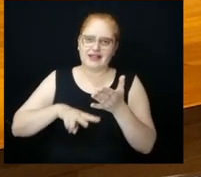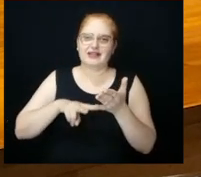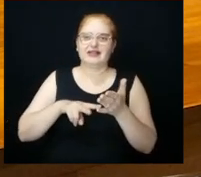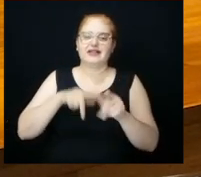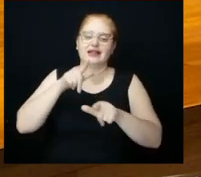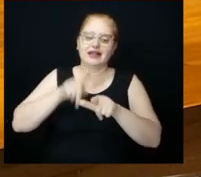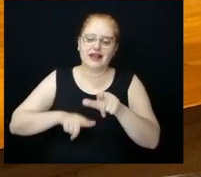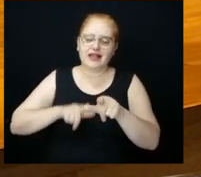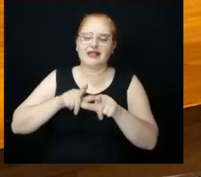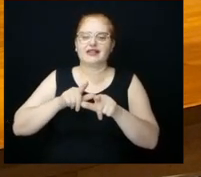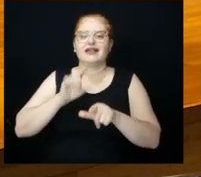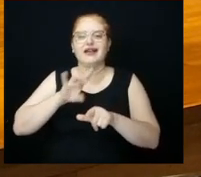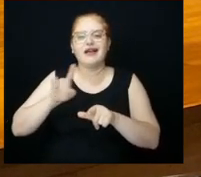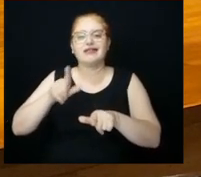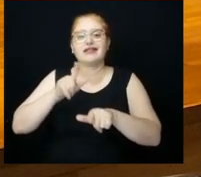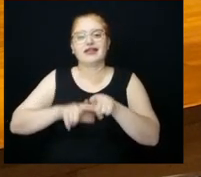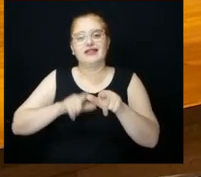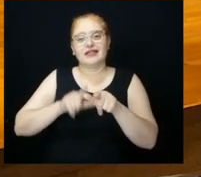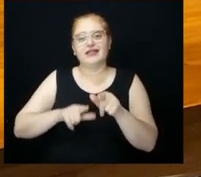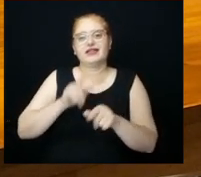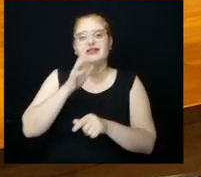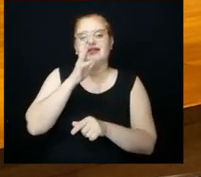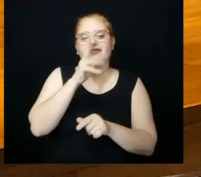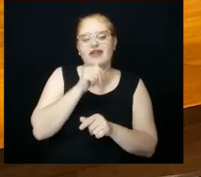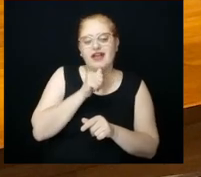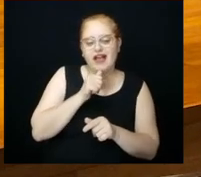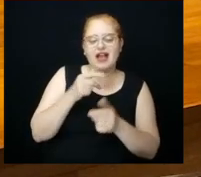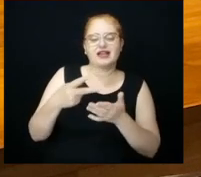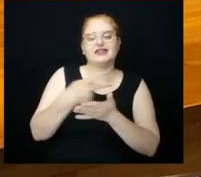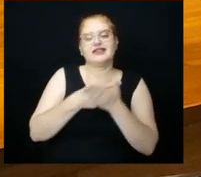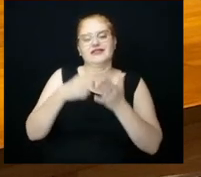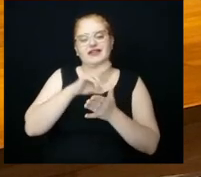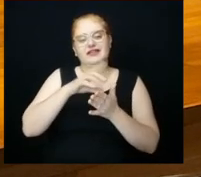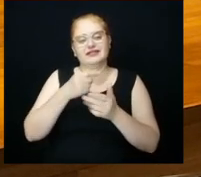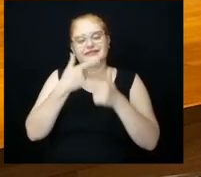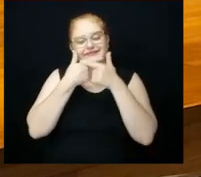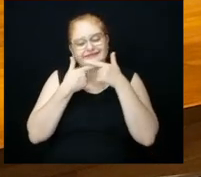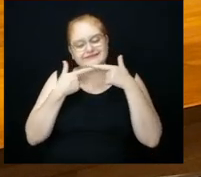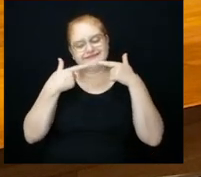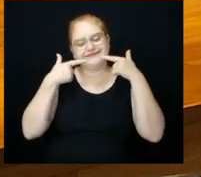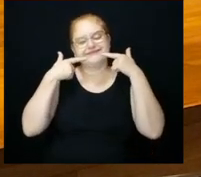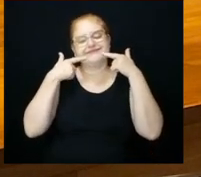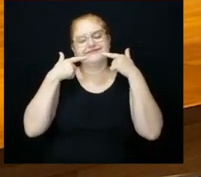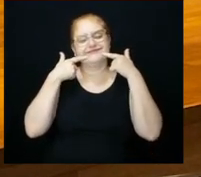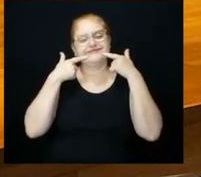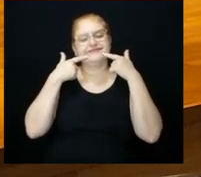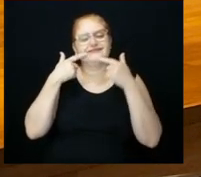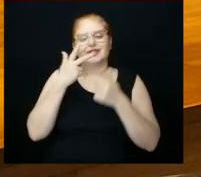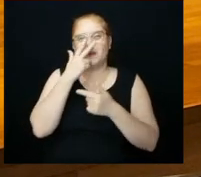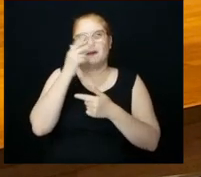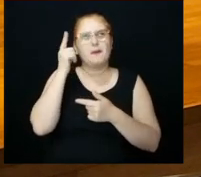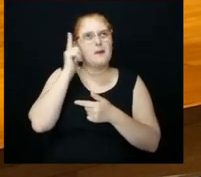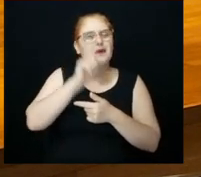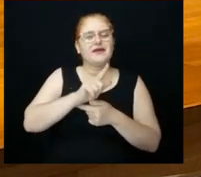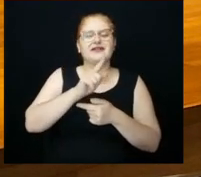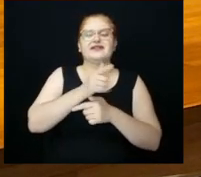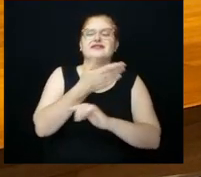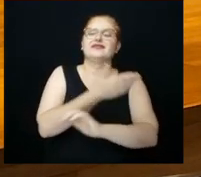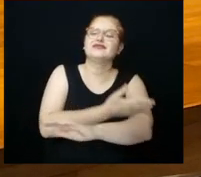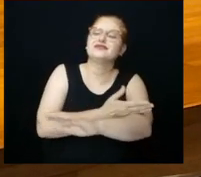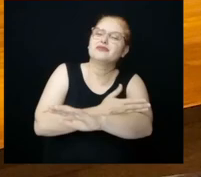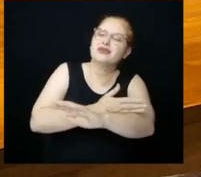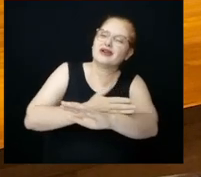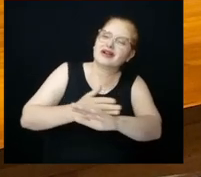letra a letra, percorrendo o lento desenho de cada uma. Sorri com a satisfação de uma conquista. Vai se habituando,